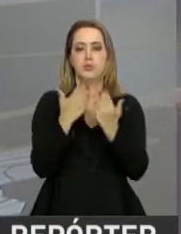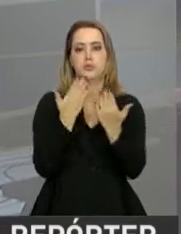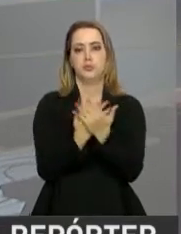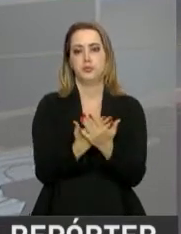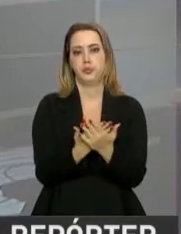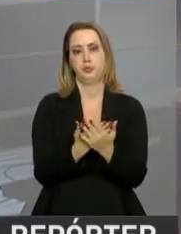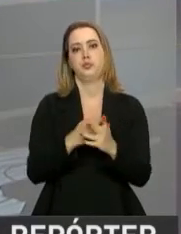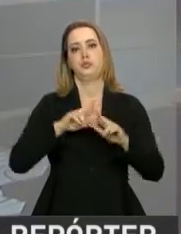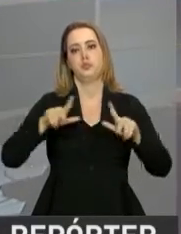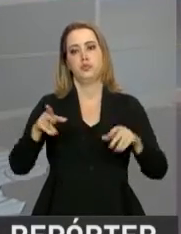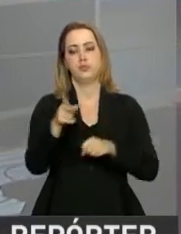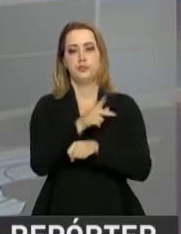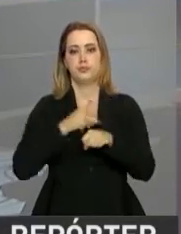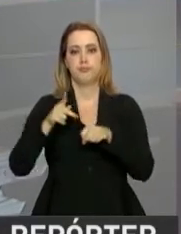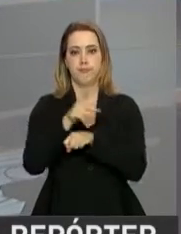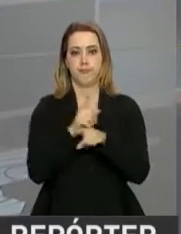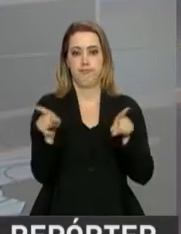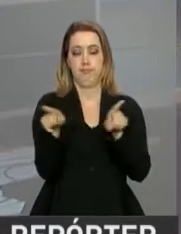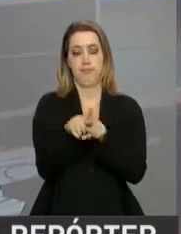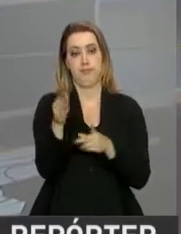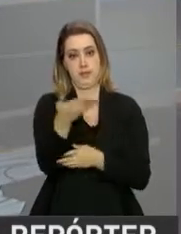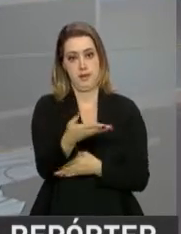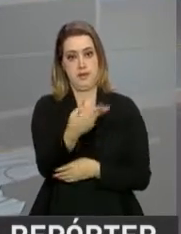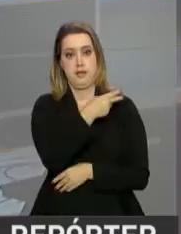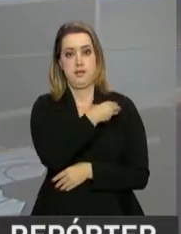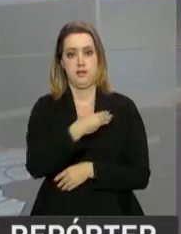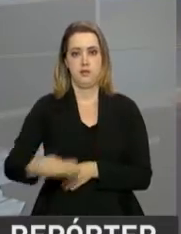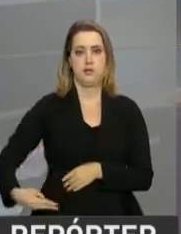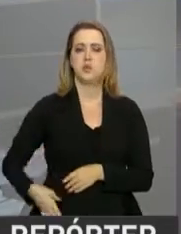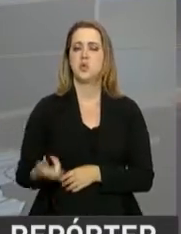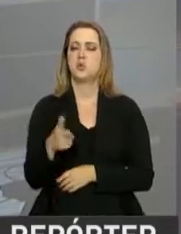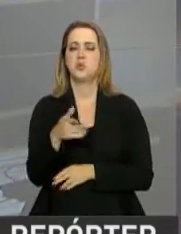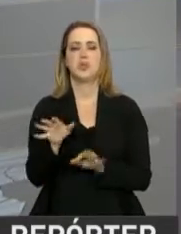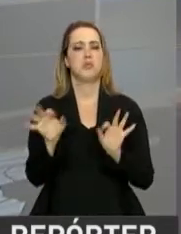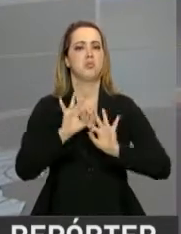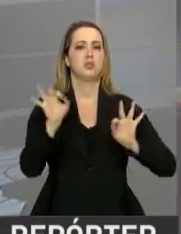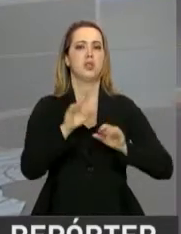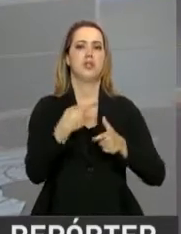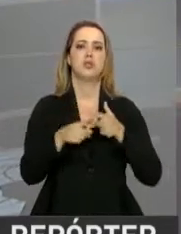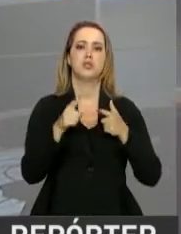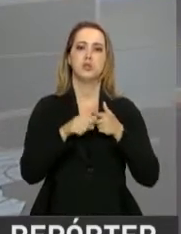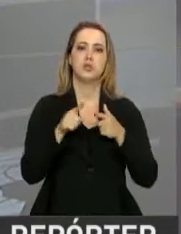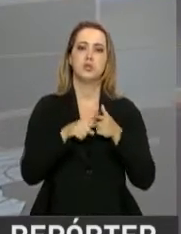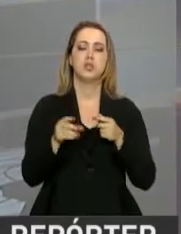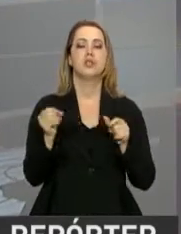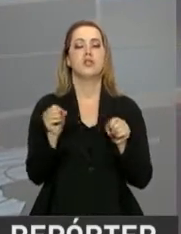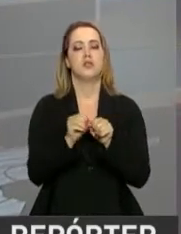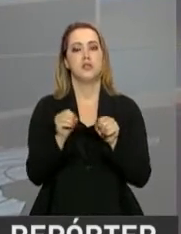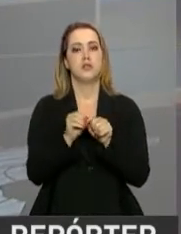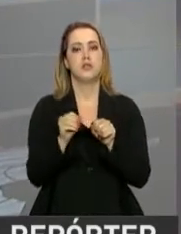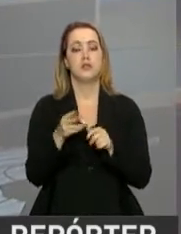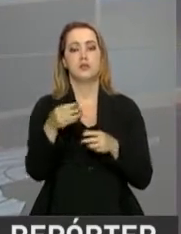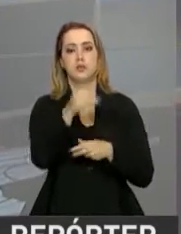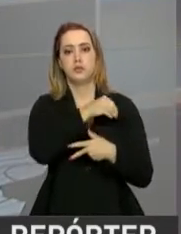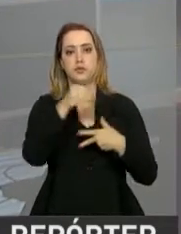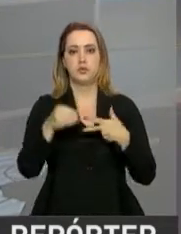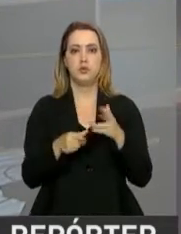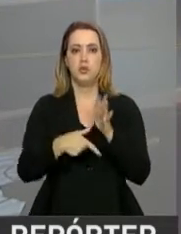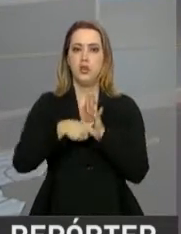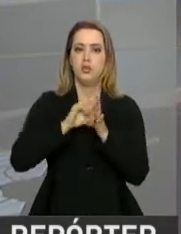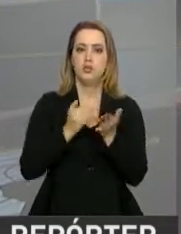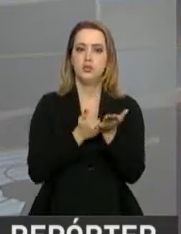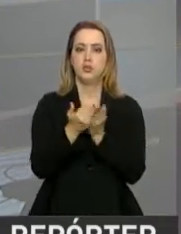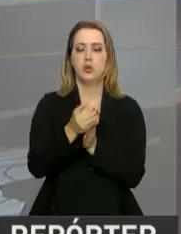no país. Ainda assim, o ministro garantiu que esses alunos não vão ser prejudicados. Eles vão fazer o Enem antes de começarem os prazos